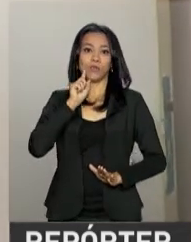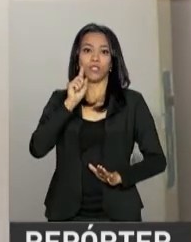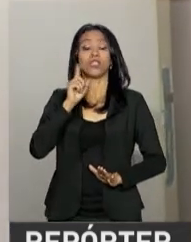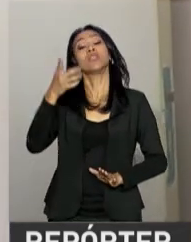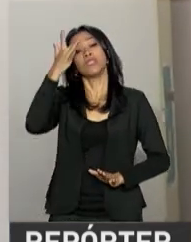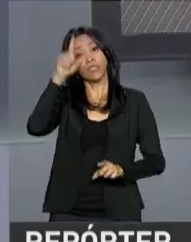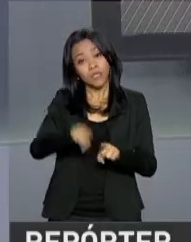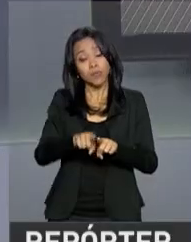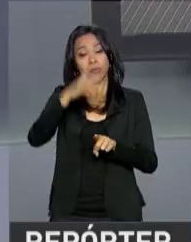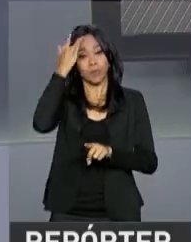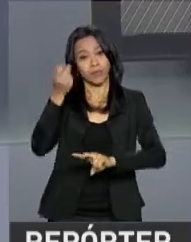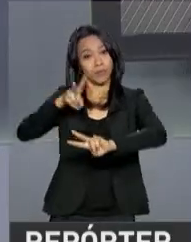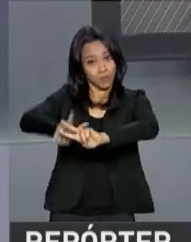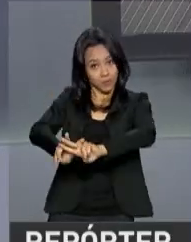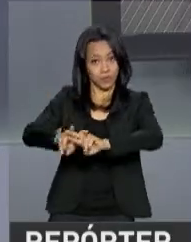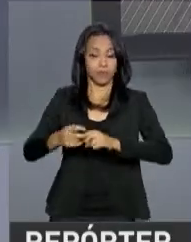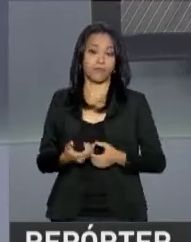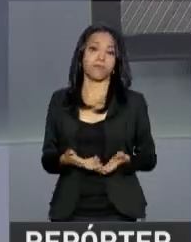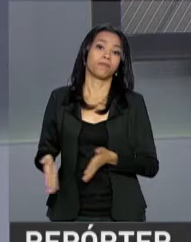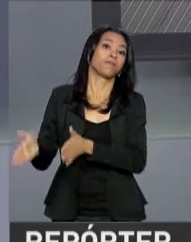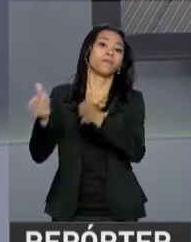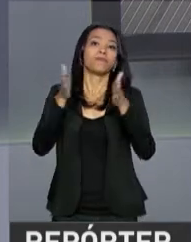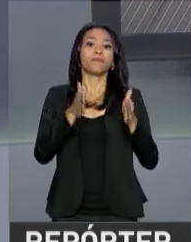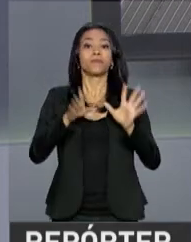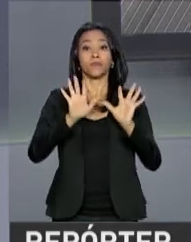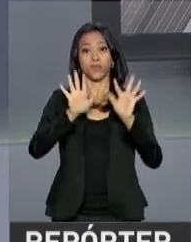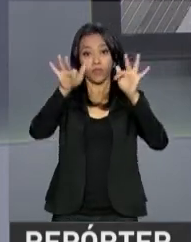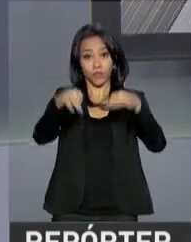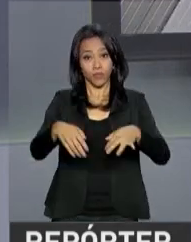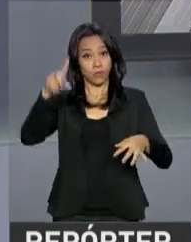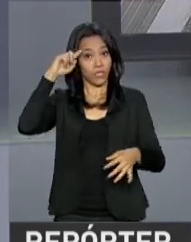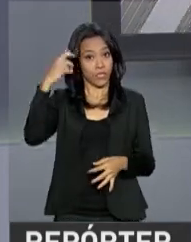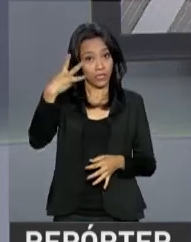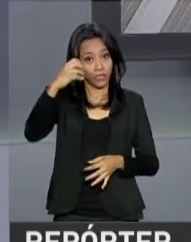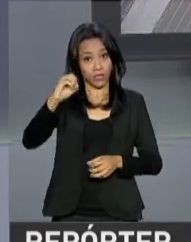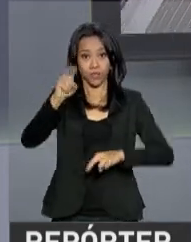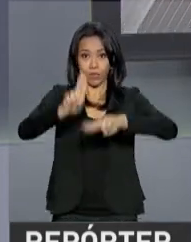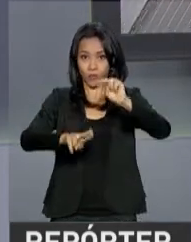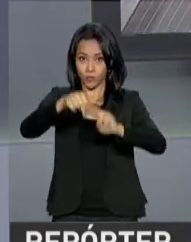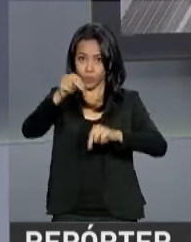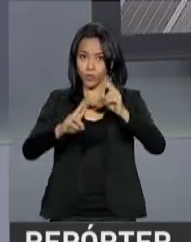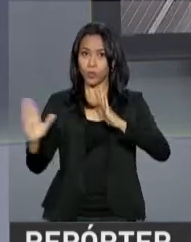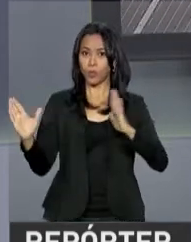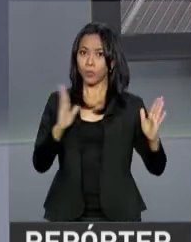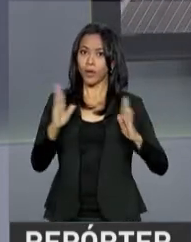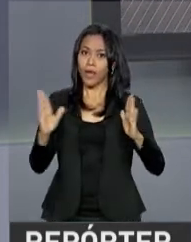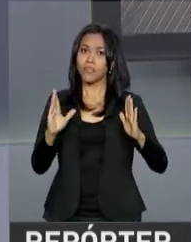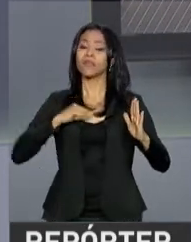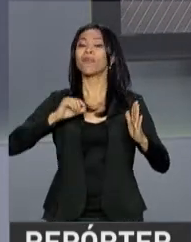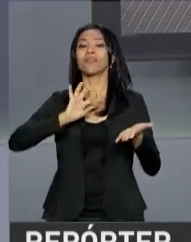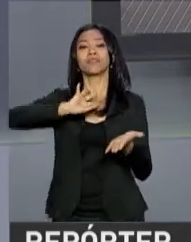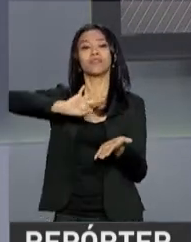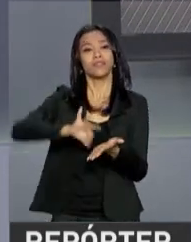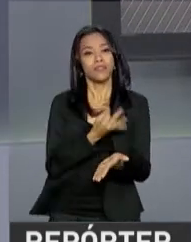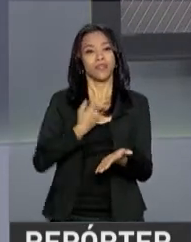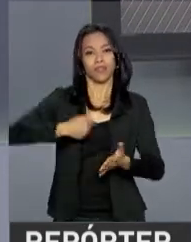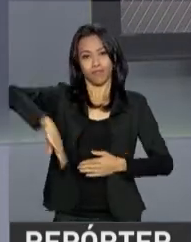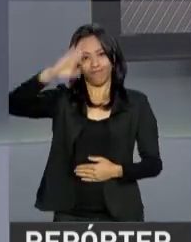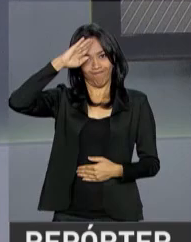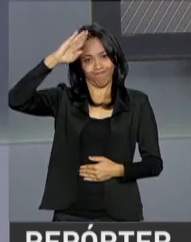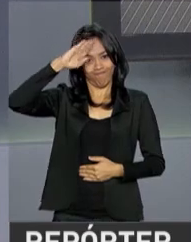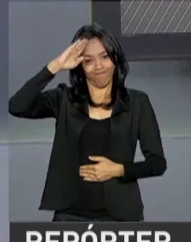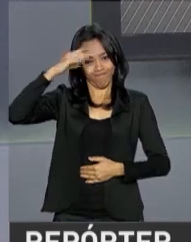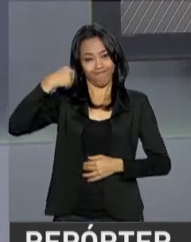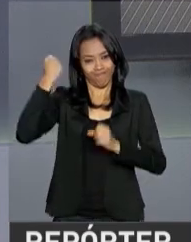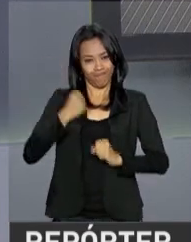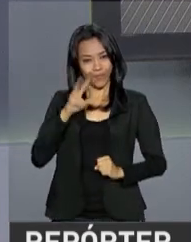liberdade termina no dia 30 de junho prazo para o alistamento militar vamos ver os detalhes na reportagem de